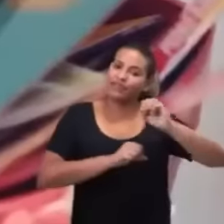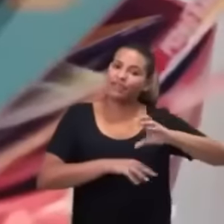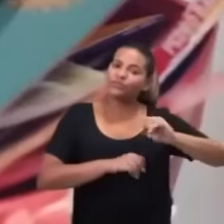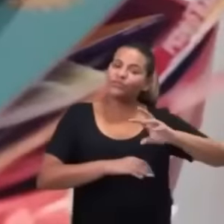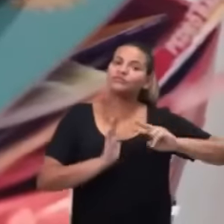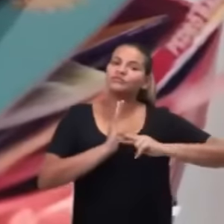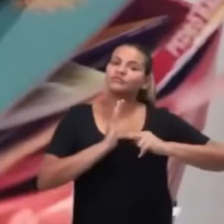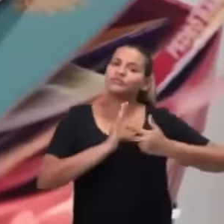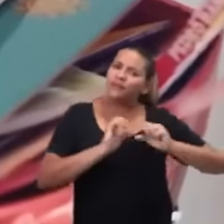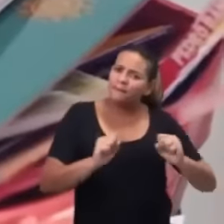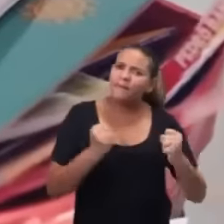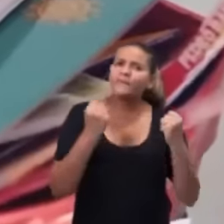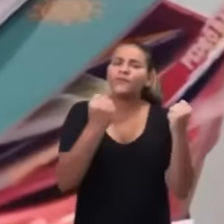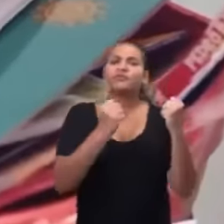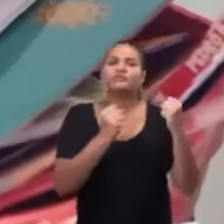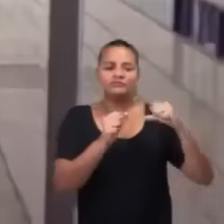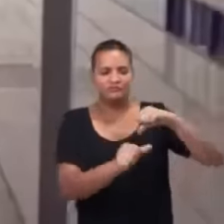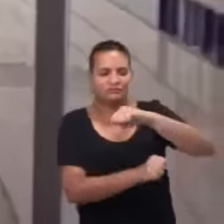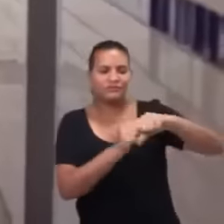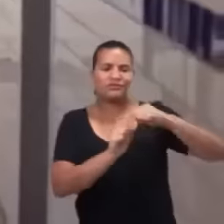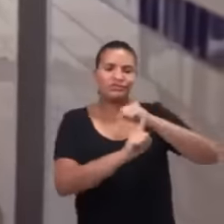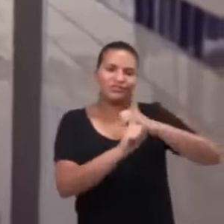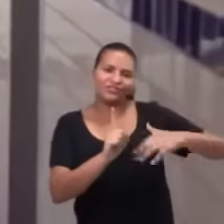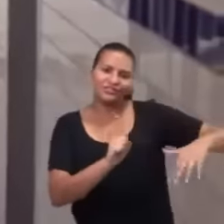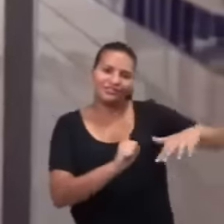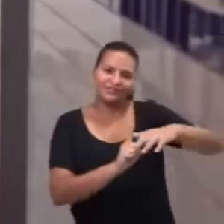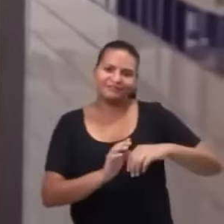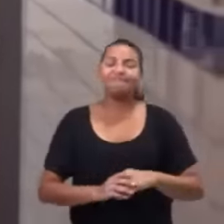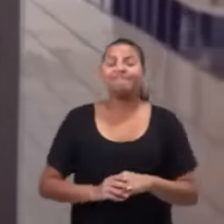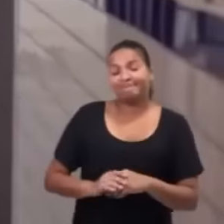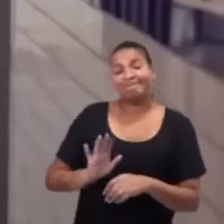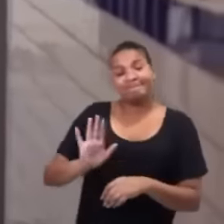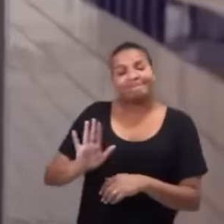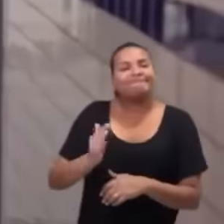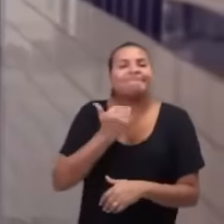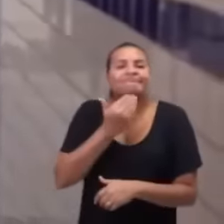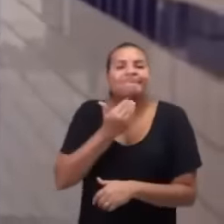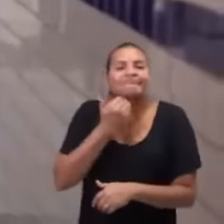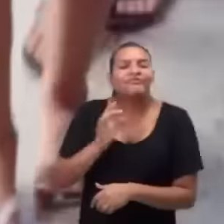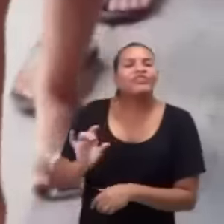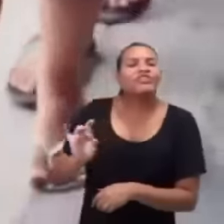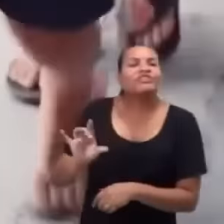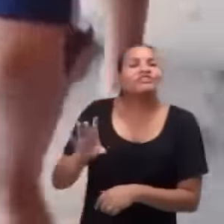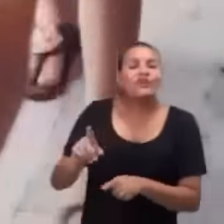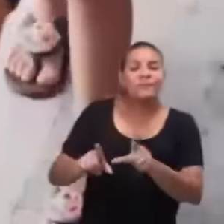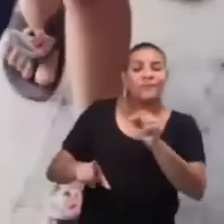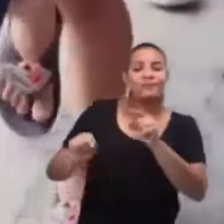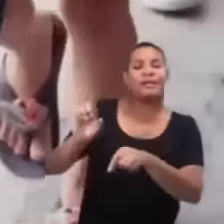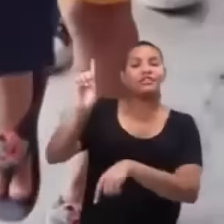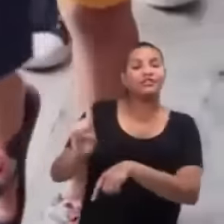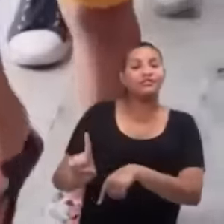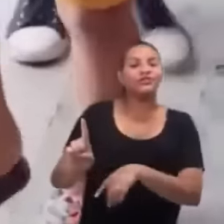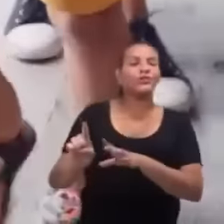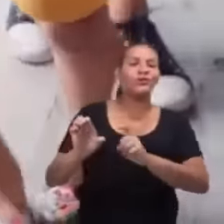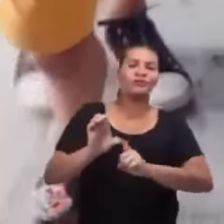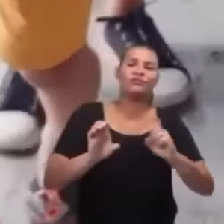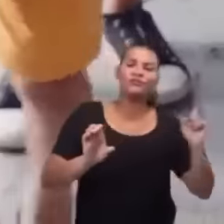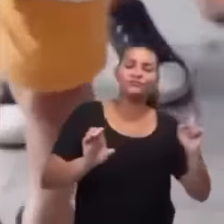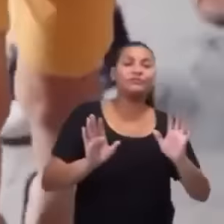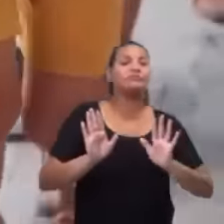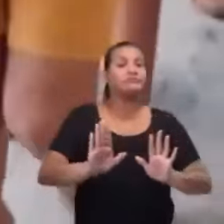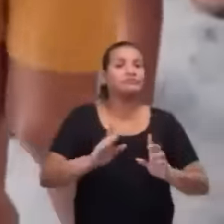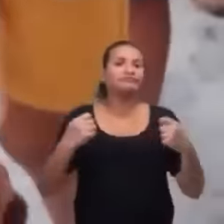apenas selecionar de forma criteriosa os diretores. Para apoiar a sua autonomia e garantir a qualidade, é preciso também acompanhar